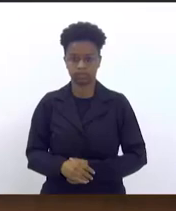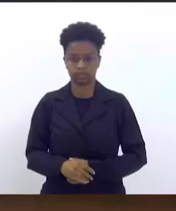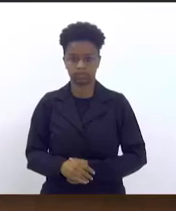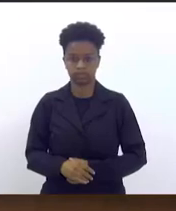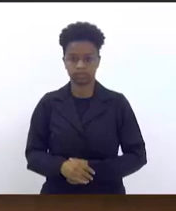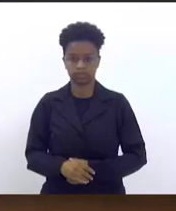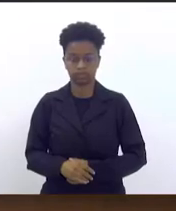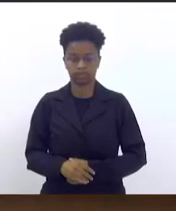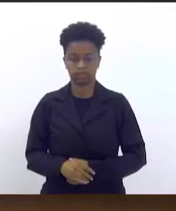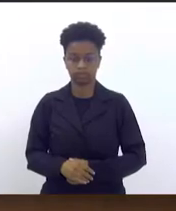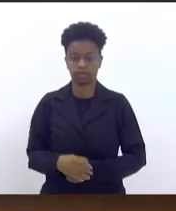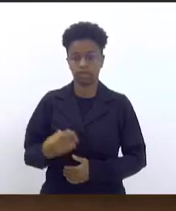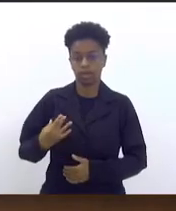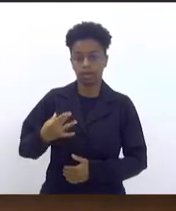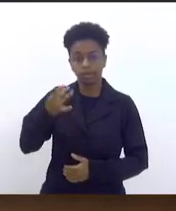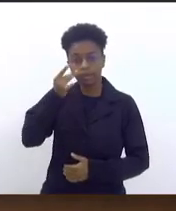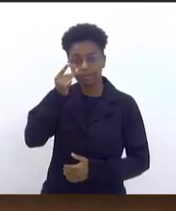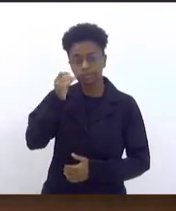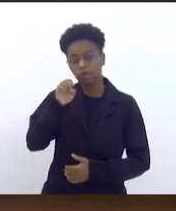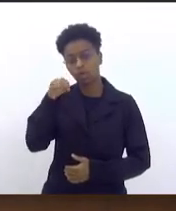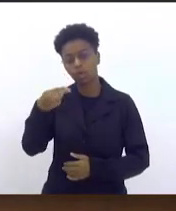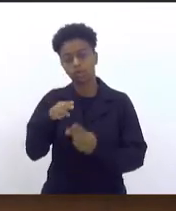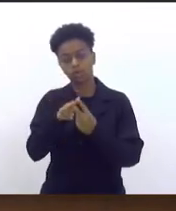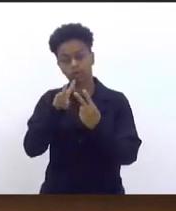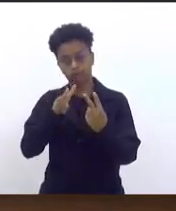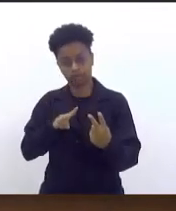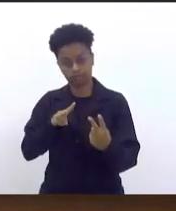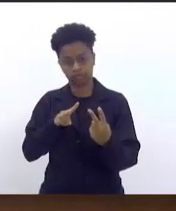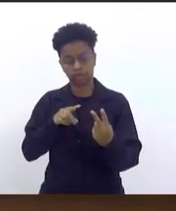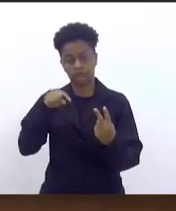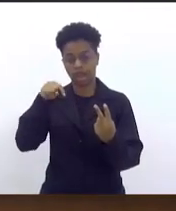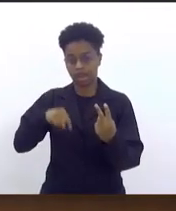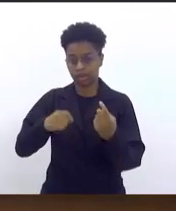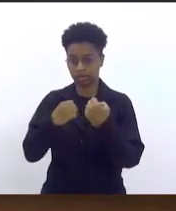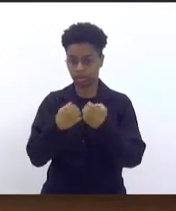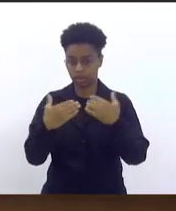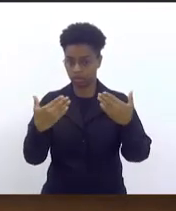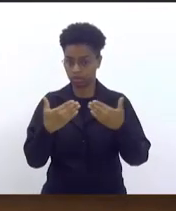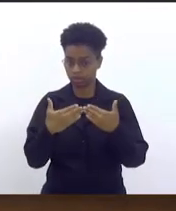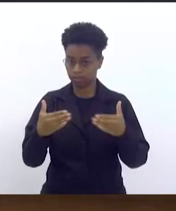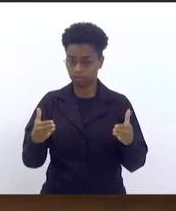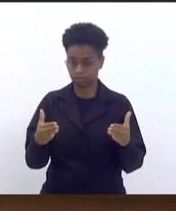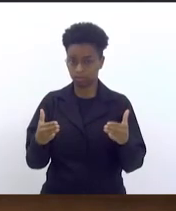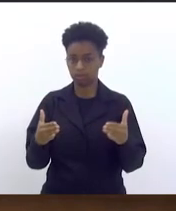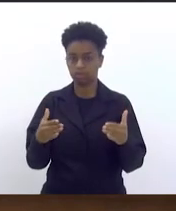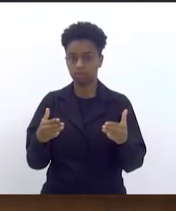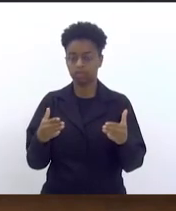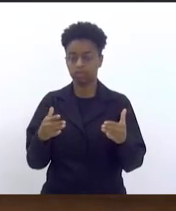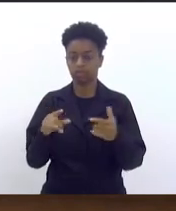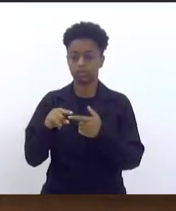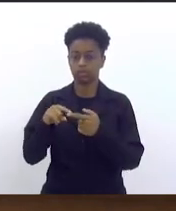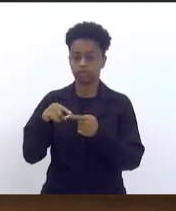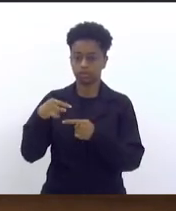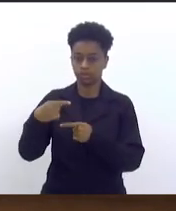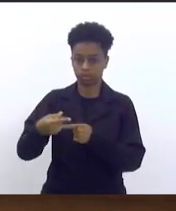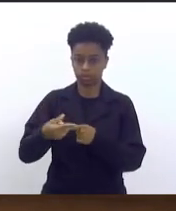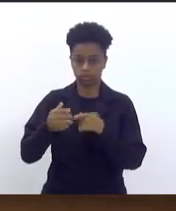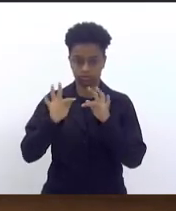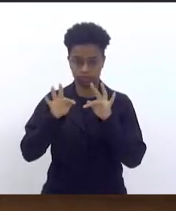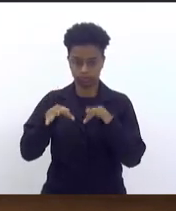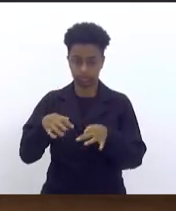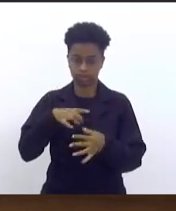de forma que presencial ou também online esta audiência pública ela fica após o seu terno